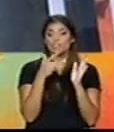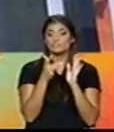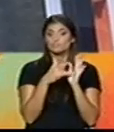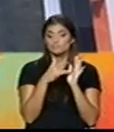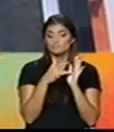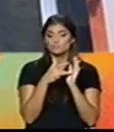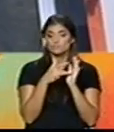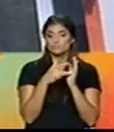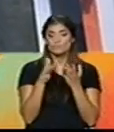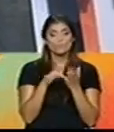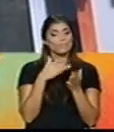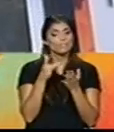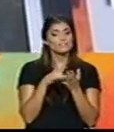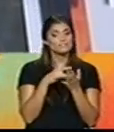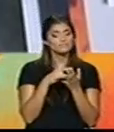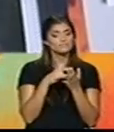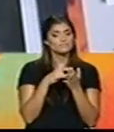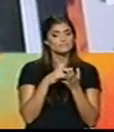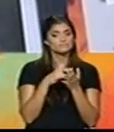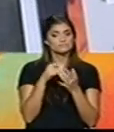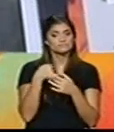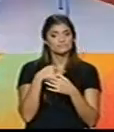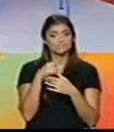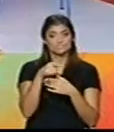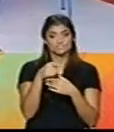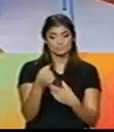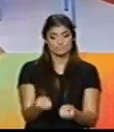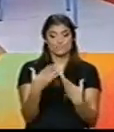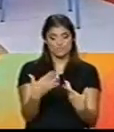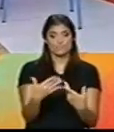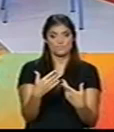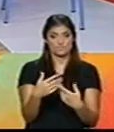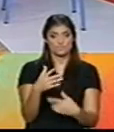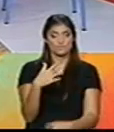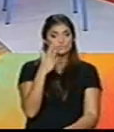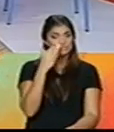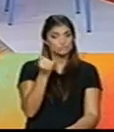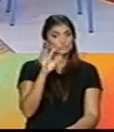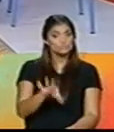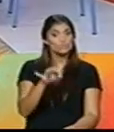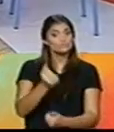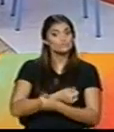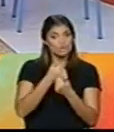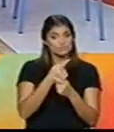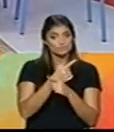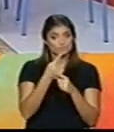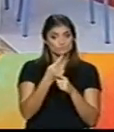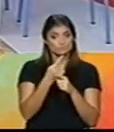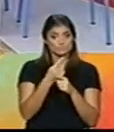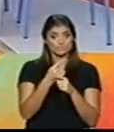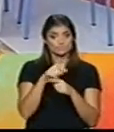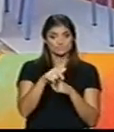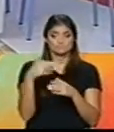Jorge, ainda agora saiu este. Agora saiu este. E eu tive que escolher as melhores, porque claro, o blog tem muita... Tem é 2012,